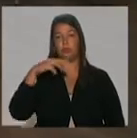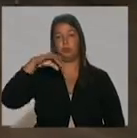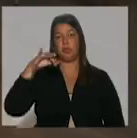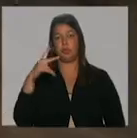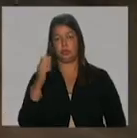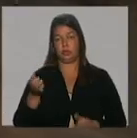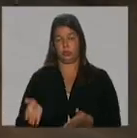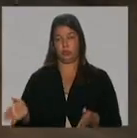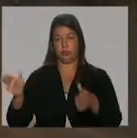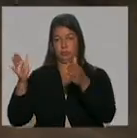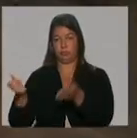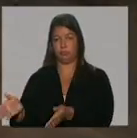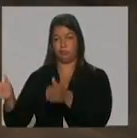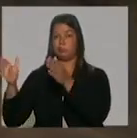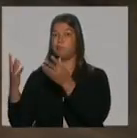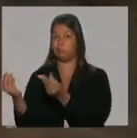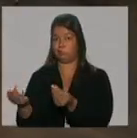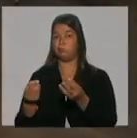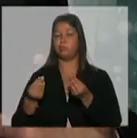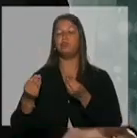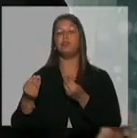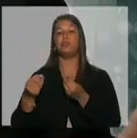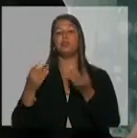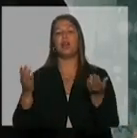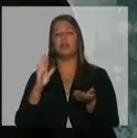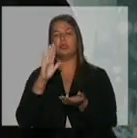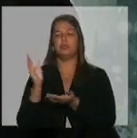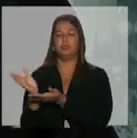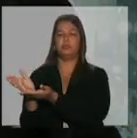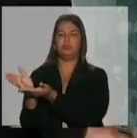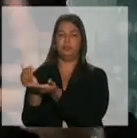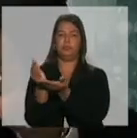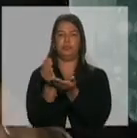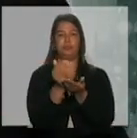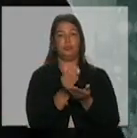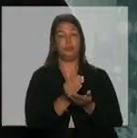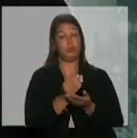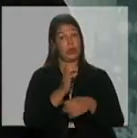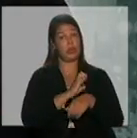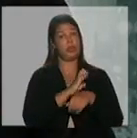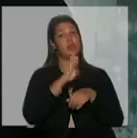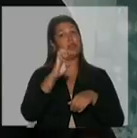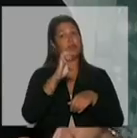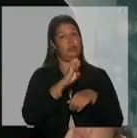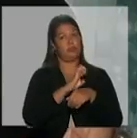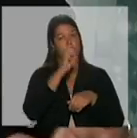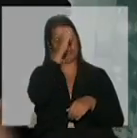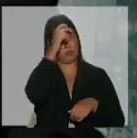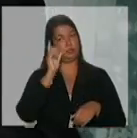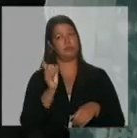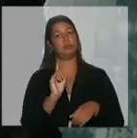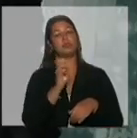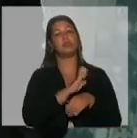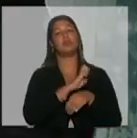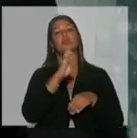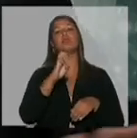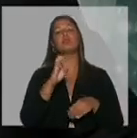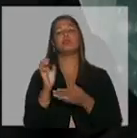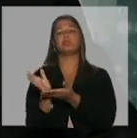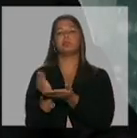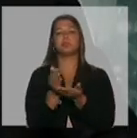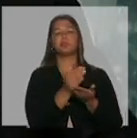2,1 milhões de barris de petróleo. Qual foi a arrecadação do estado do Rio de Janeiro, do estado, não estou falando